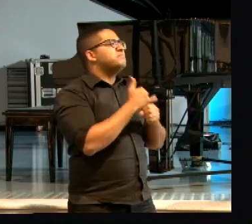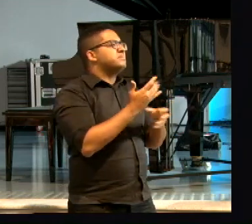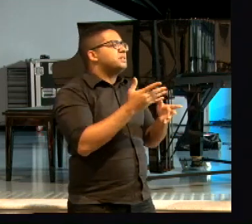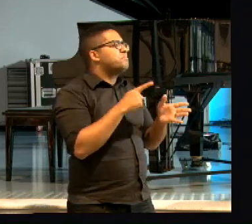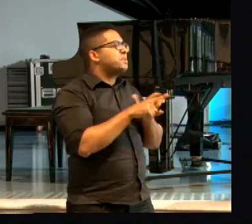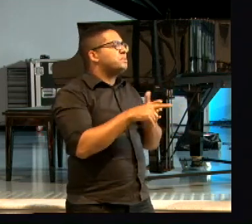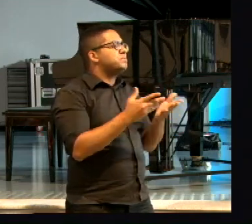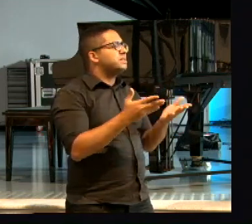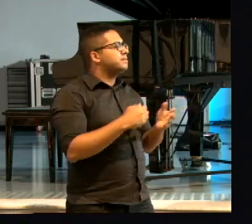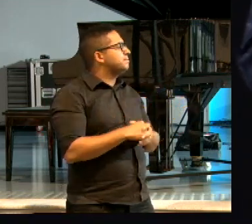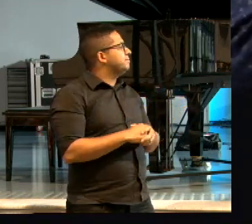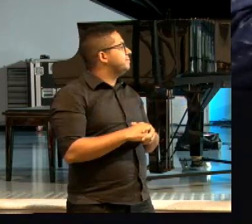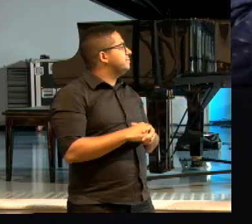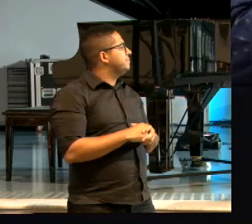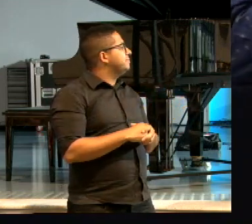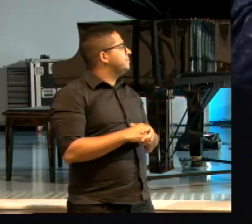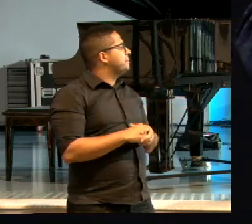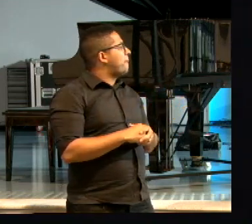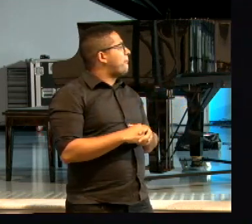pergunta.